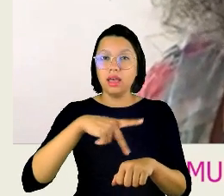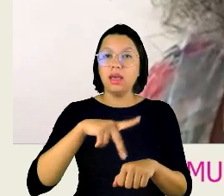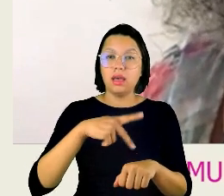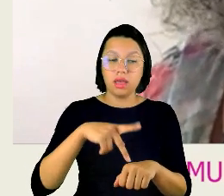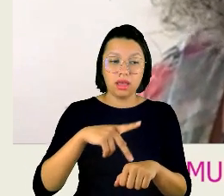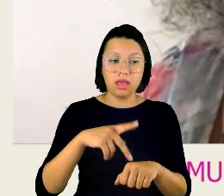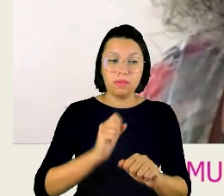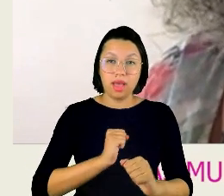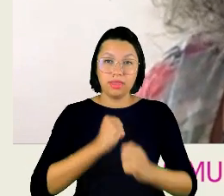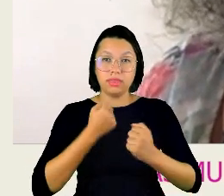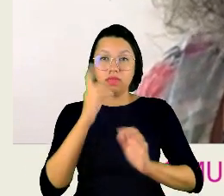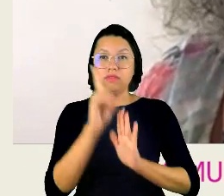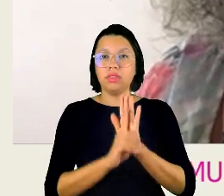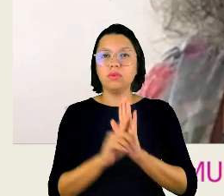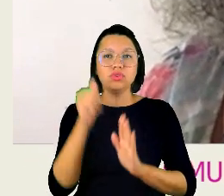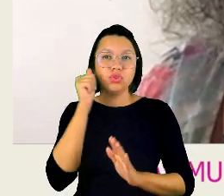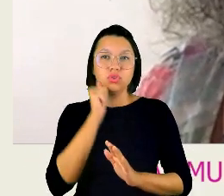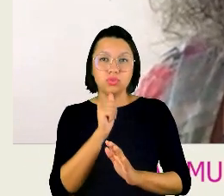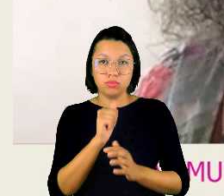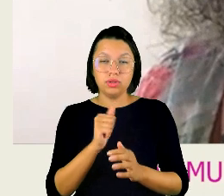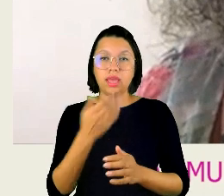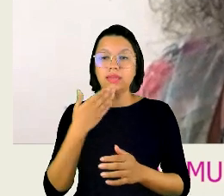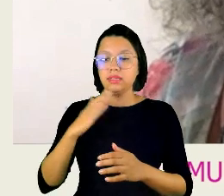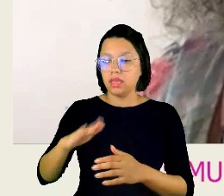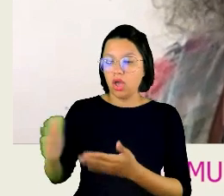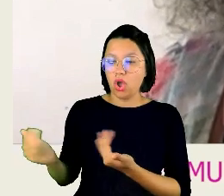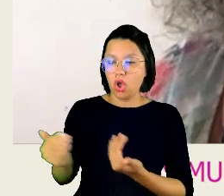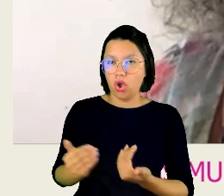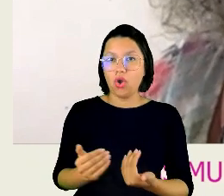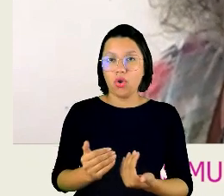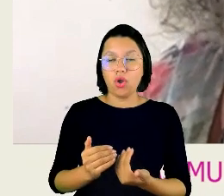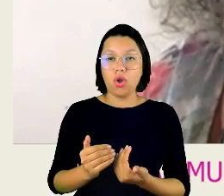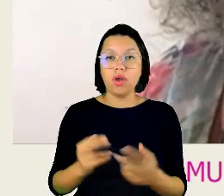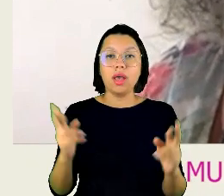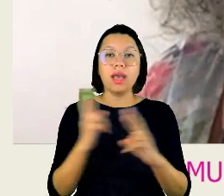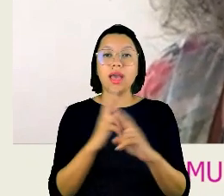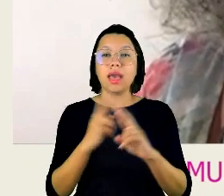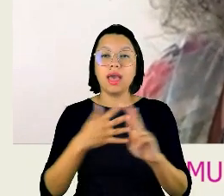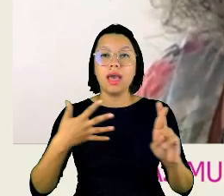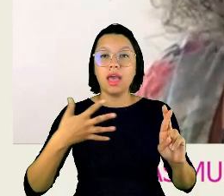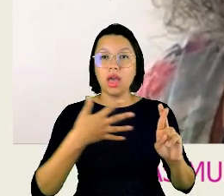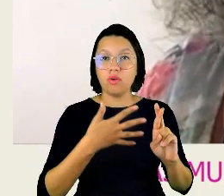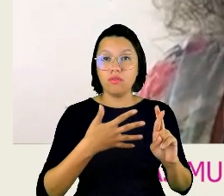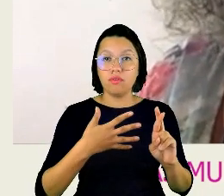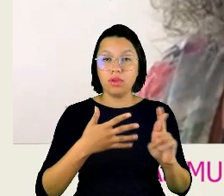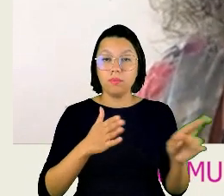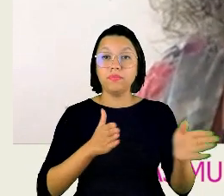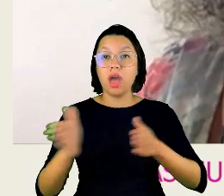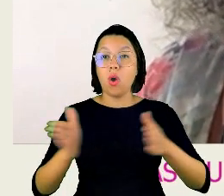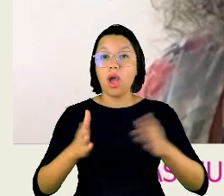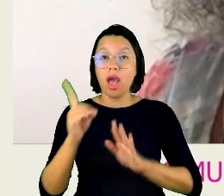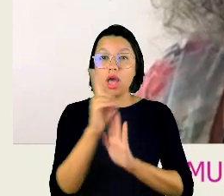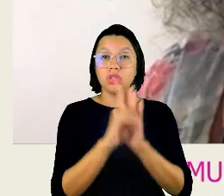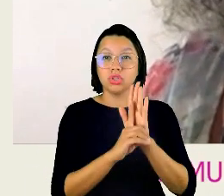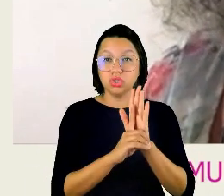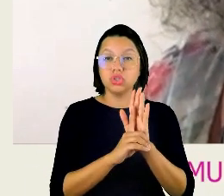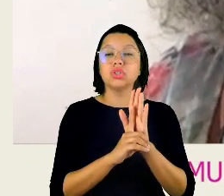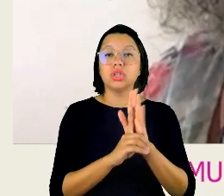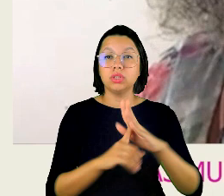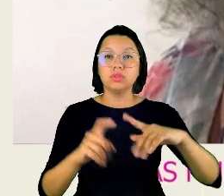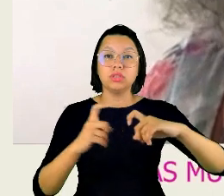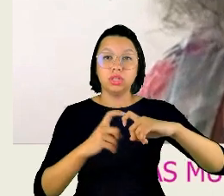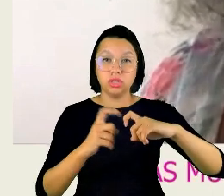países para defender o direito de mulheres e meninas, inclusive no que se refere ao acesso a direitos sexuais